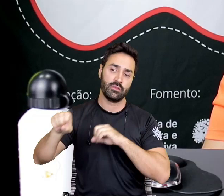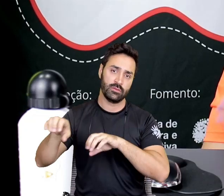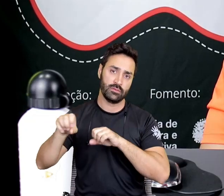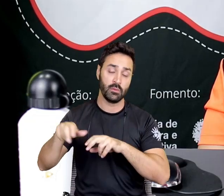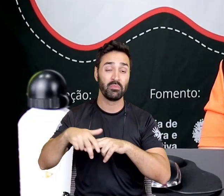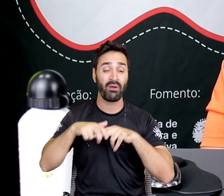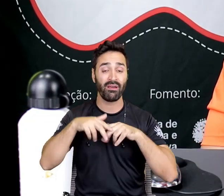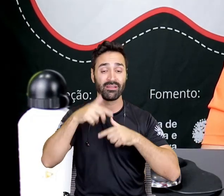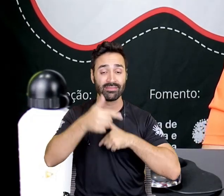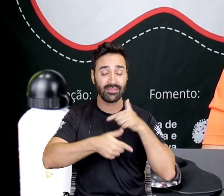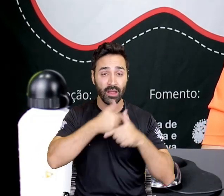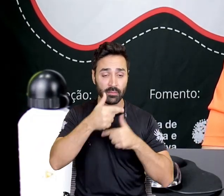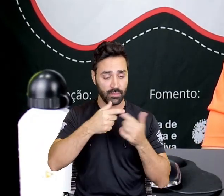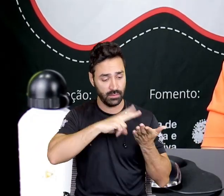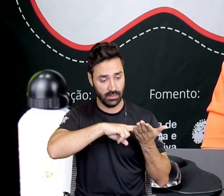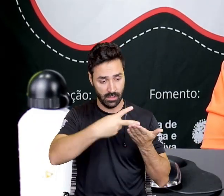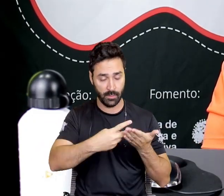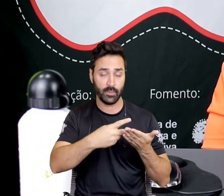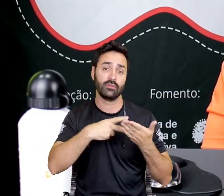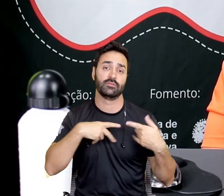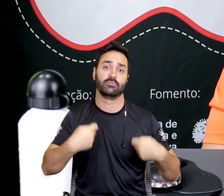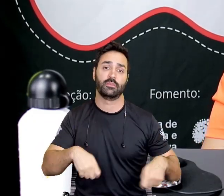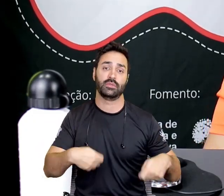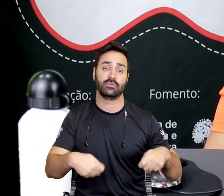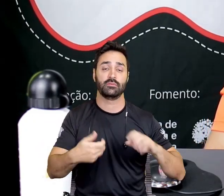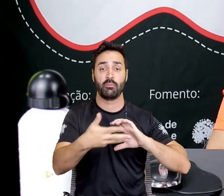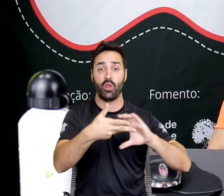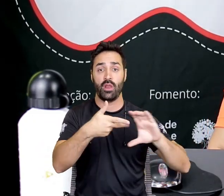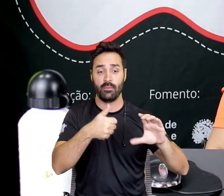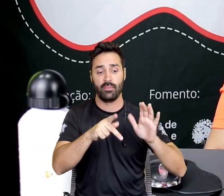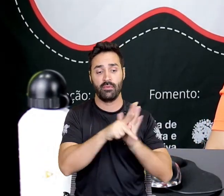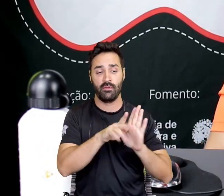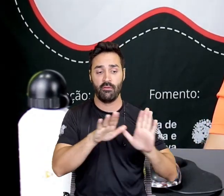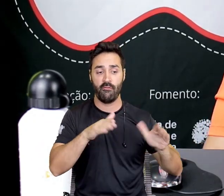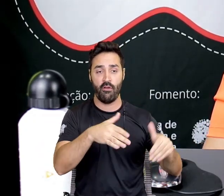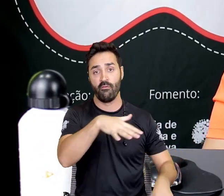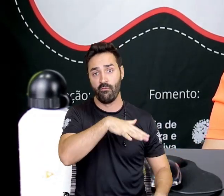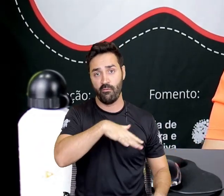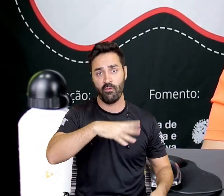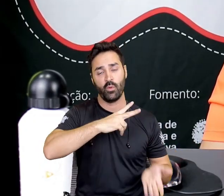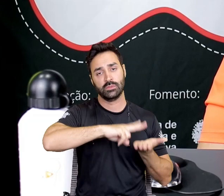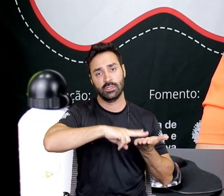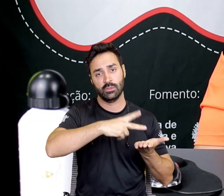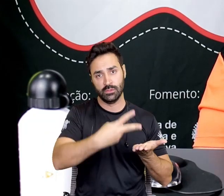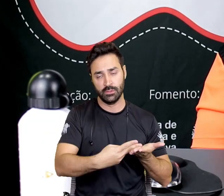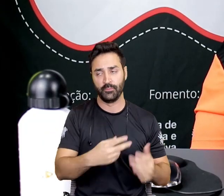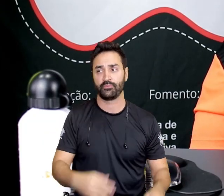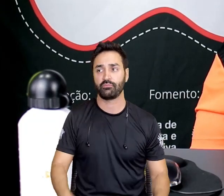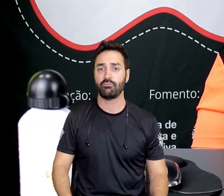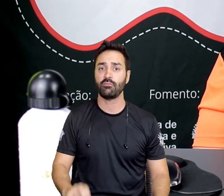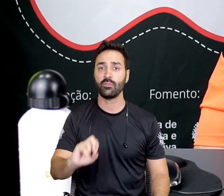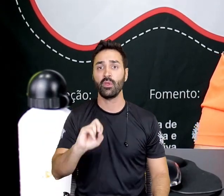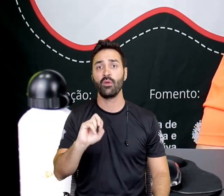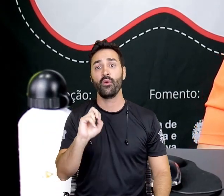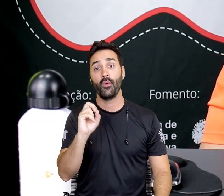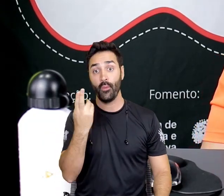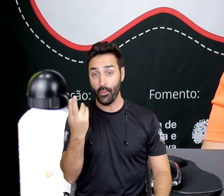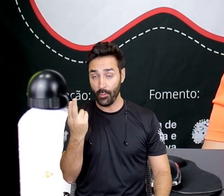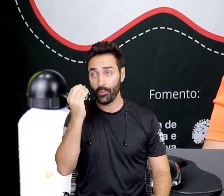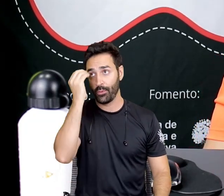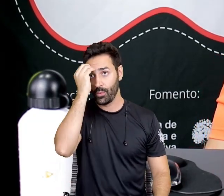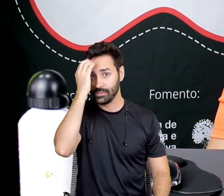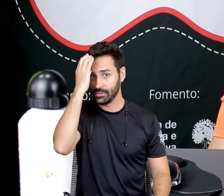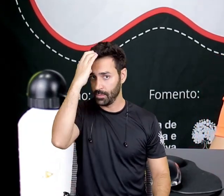intérprete, teria que ter o ProLibras para a tradução. Outra coisa que a pessoa pode ter além do conhecimento em